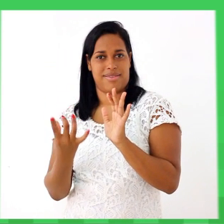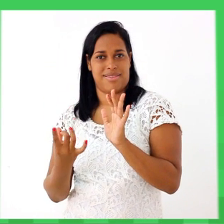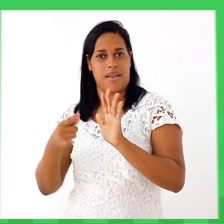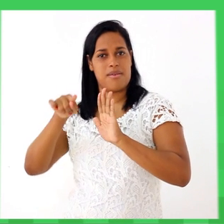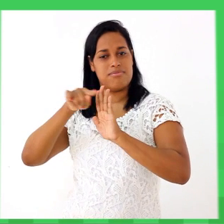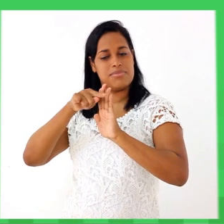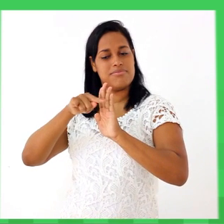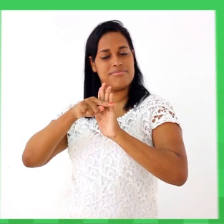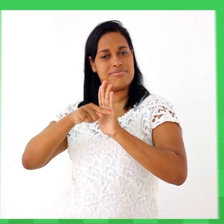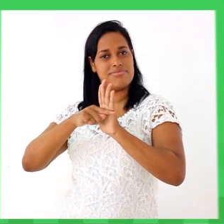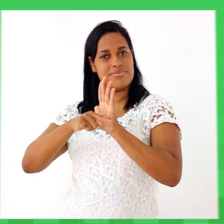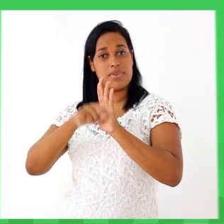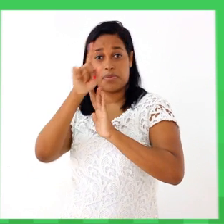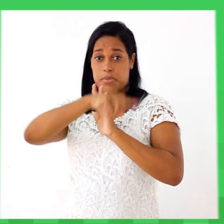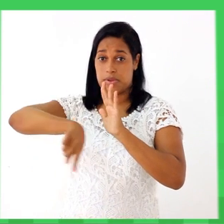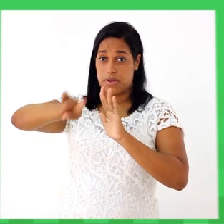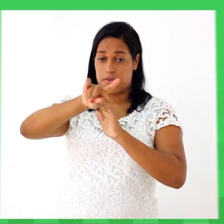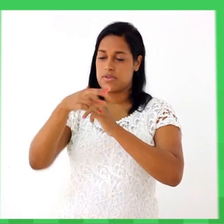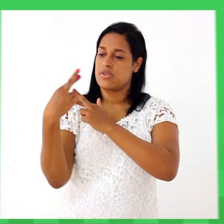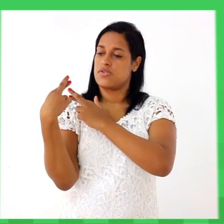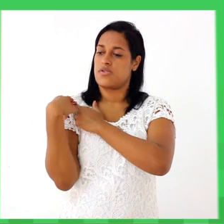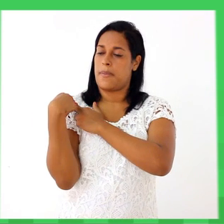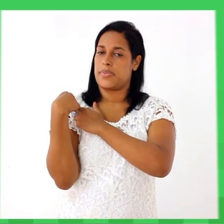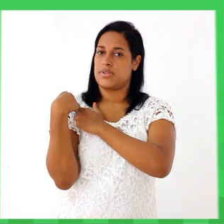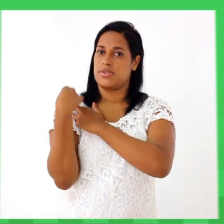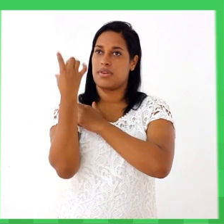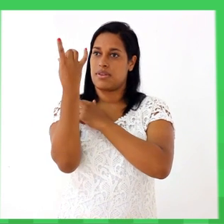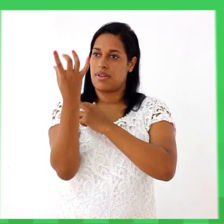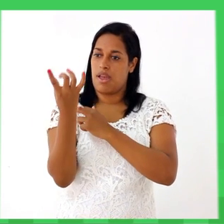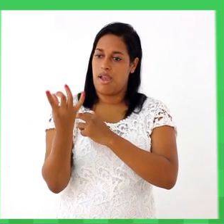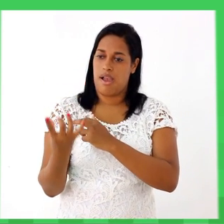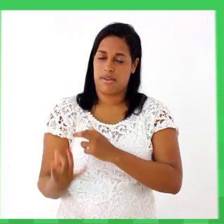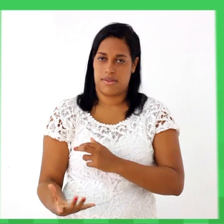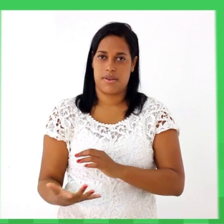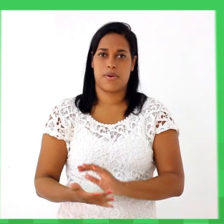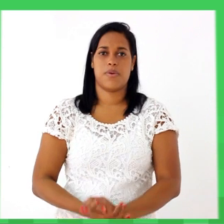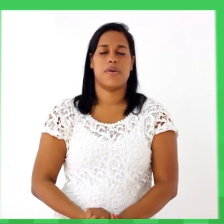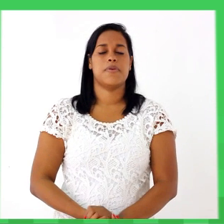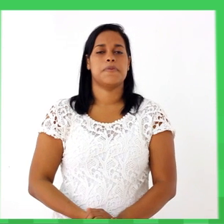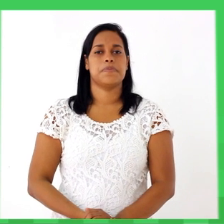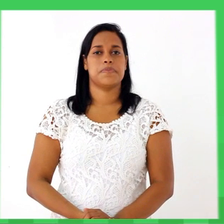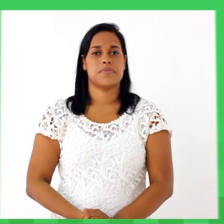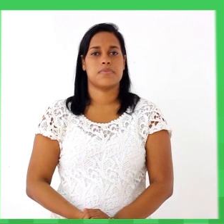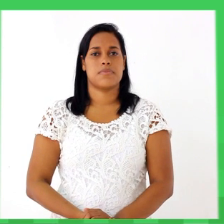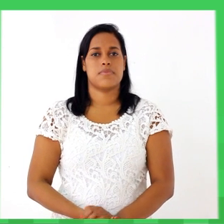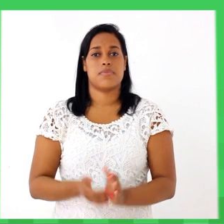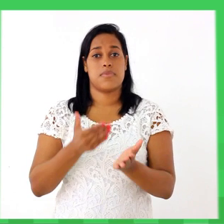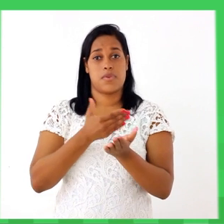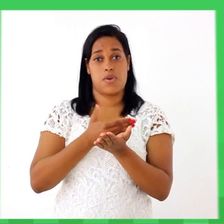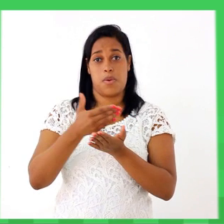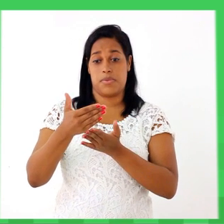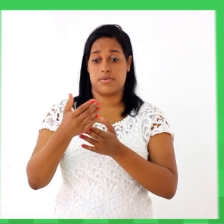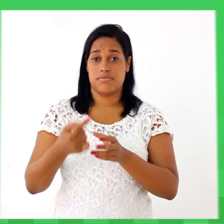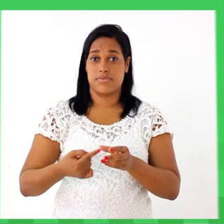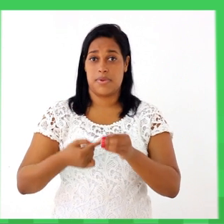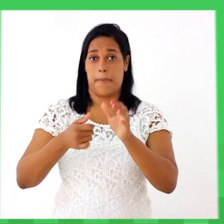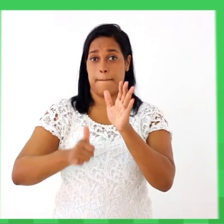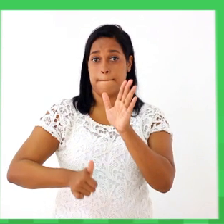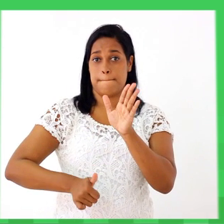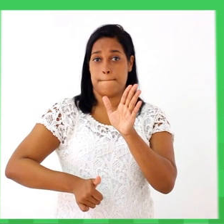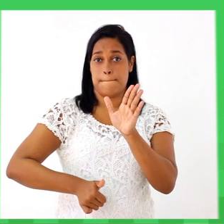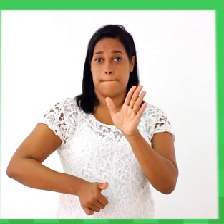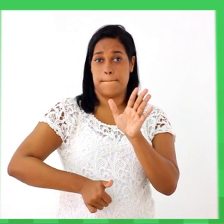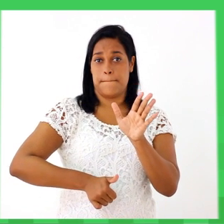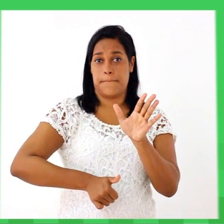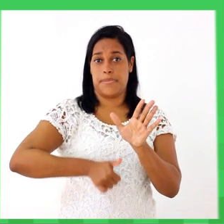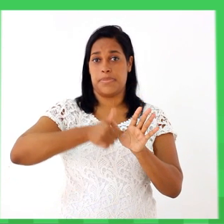deve representar cada um desses mini-mundos. Então, partimos da primeira